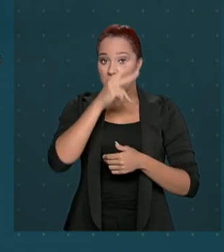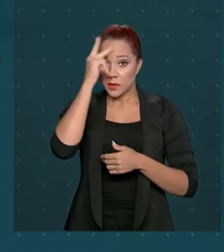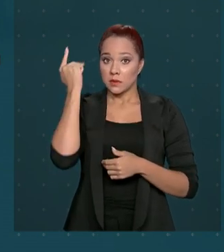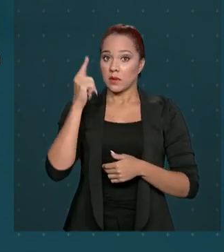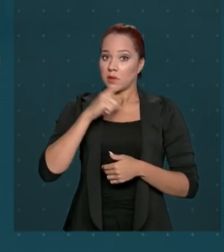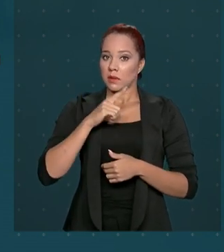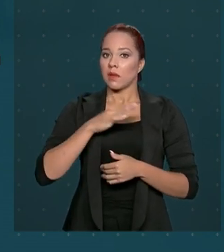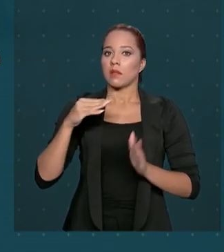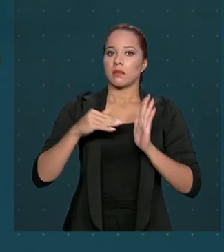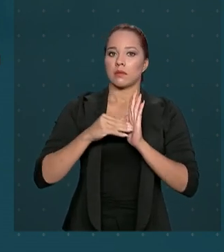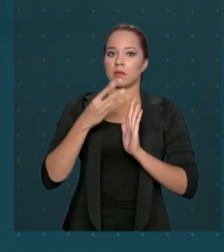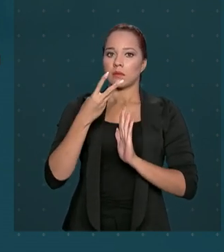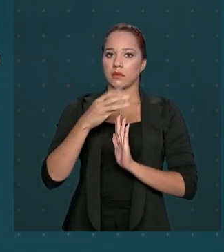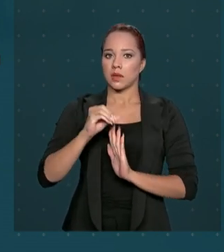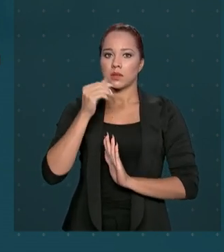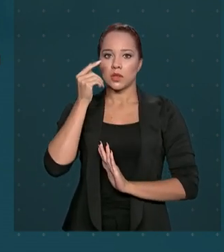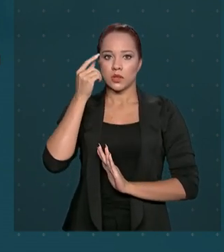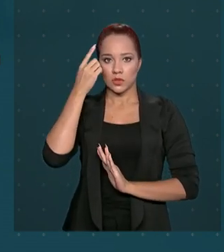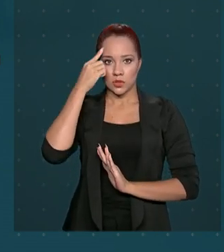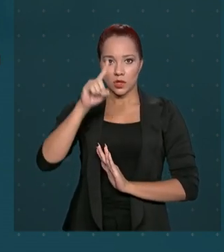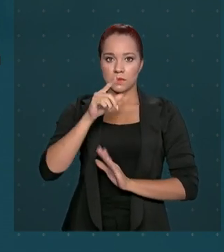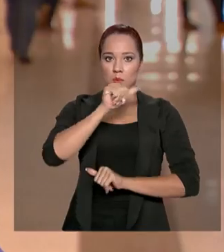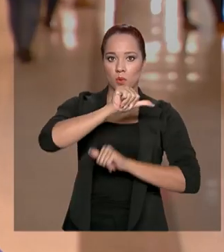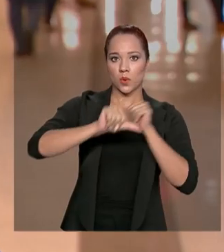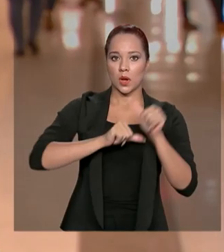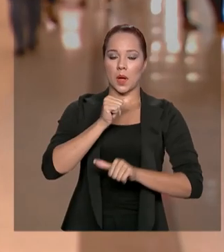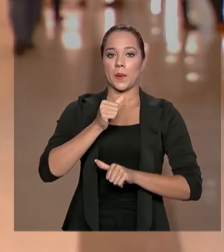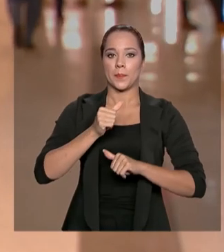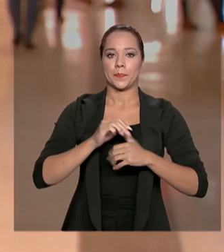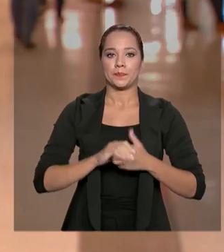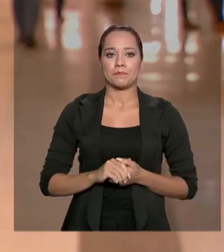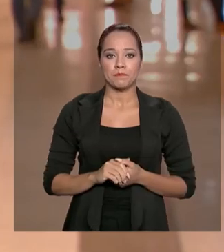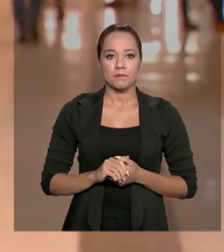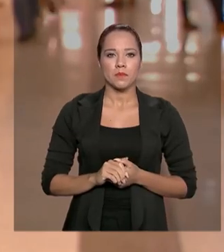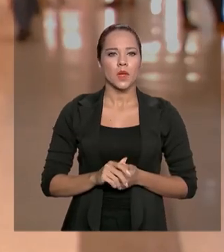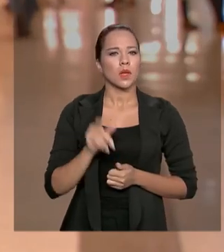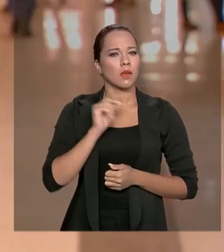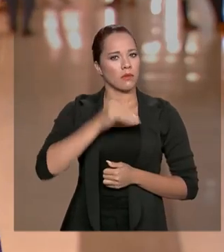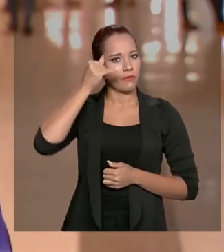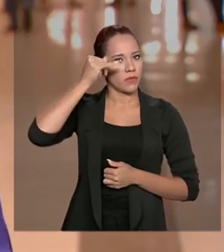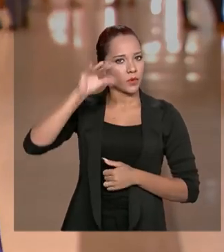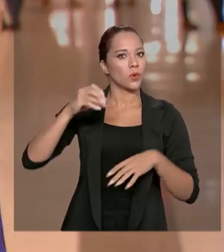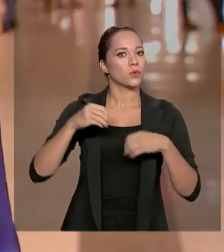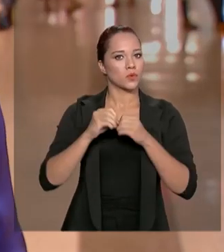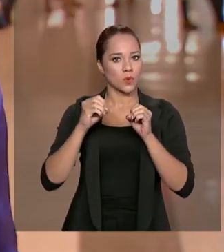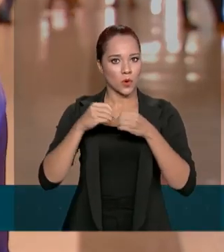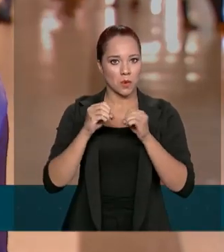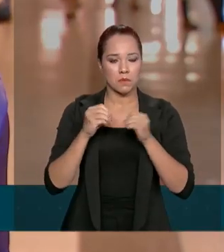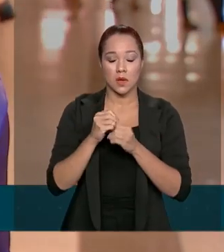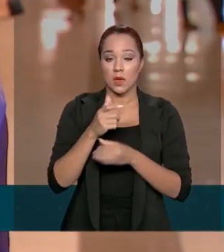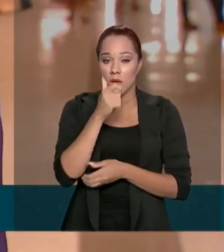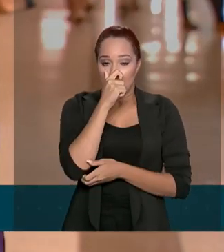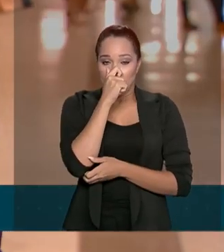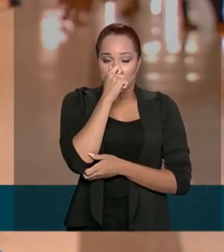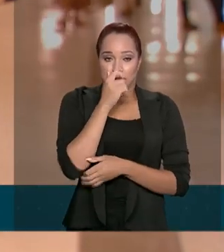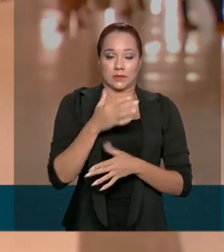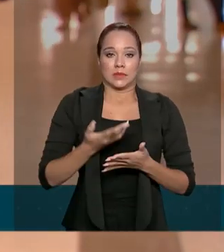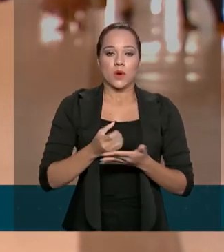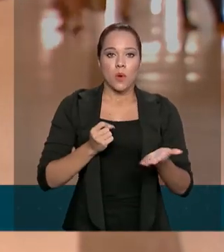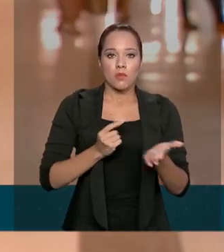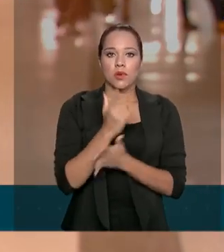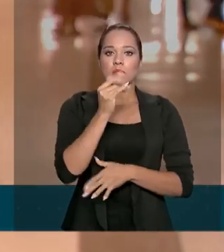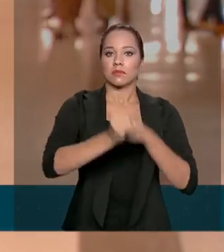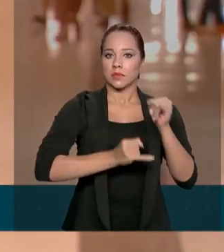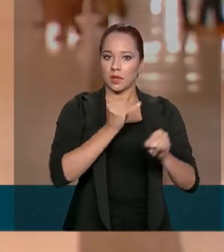30 dias para reparar o produto. Quem preferiu evitar os shoppings geralmente cheios no fim do ano e comprou pela